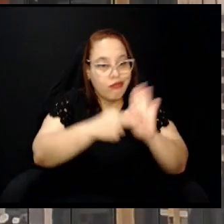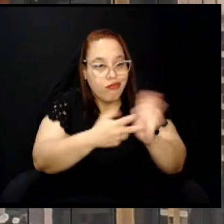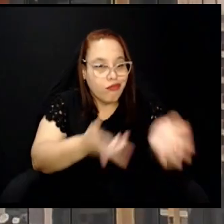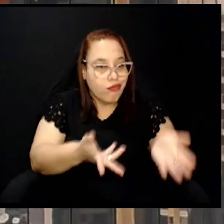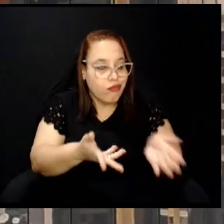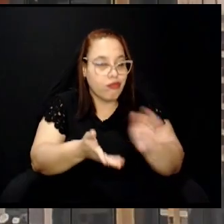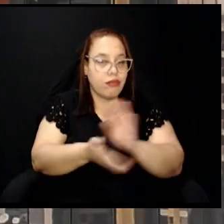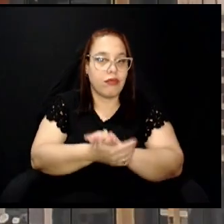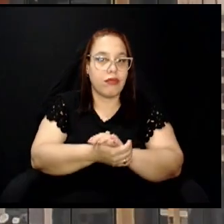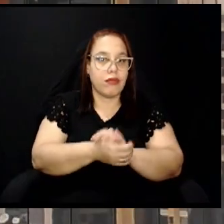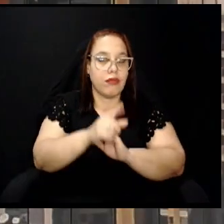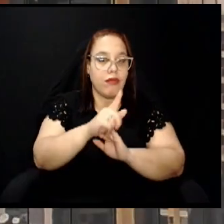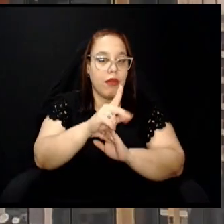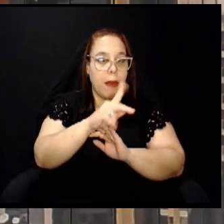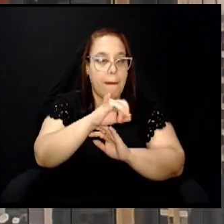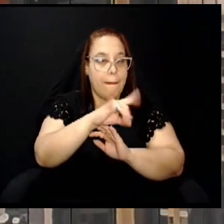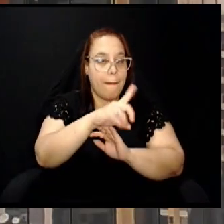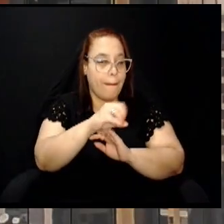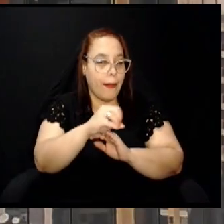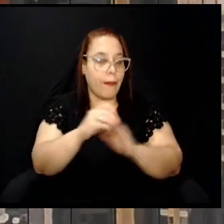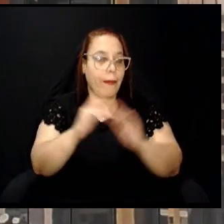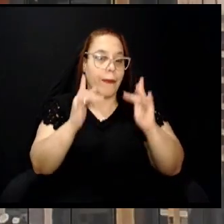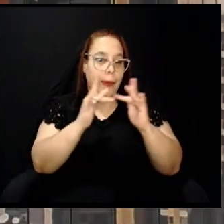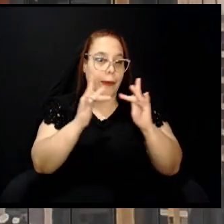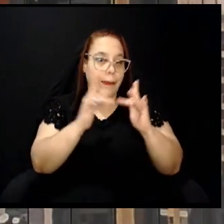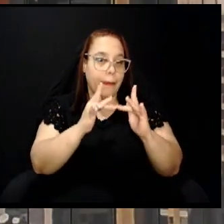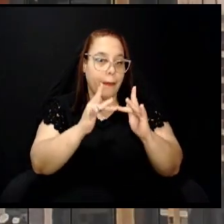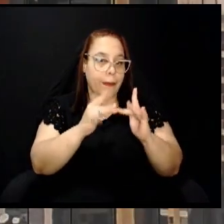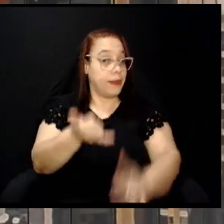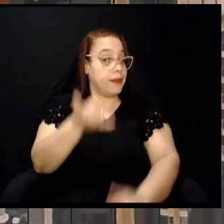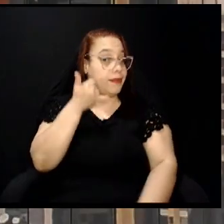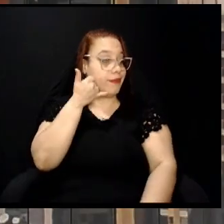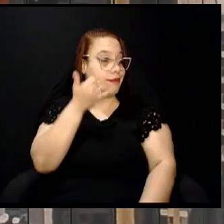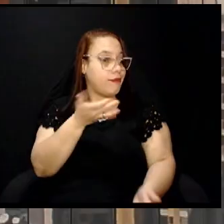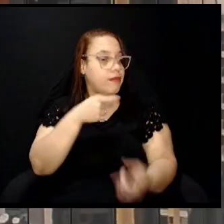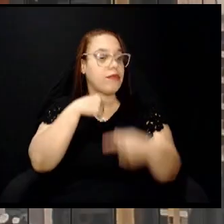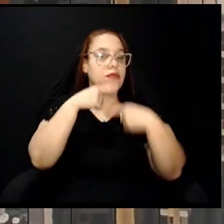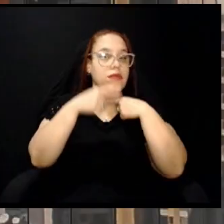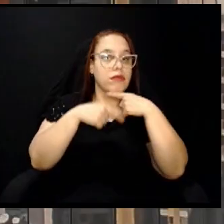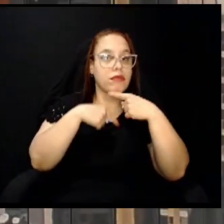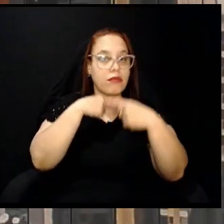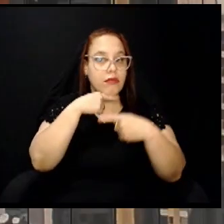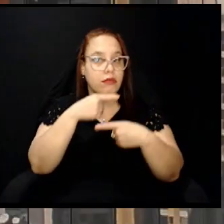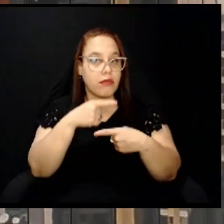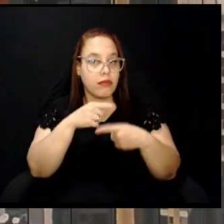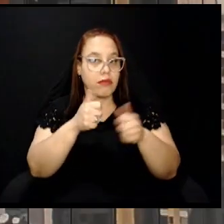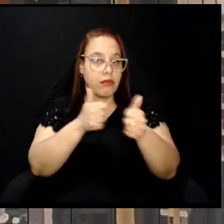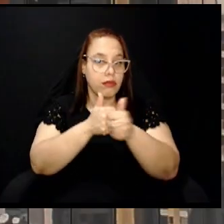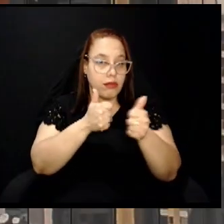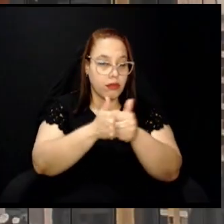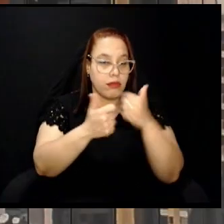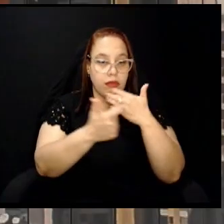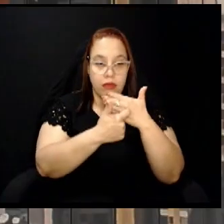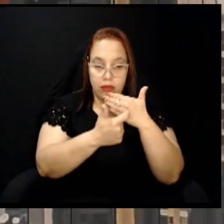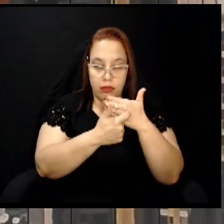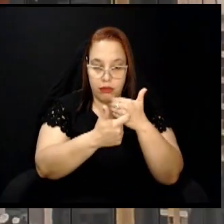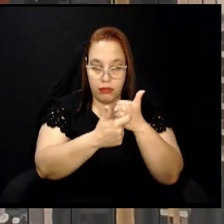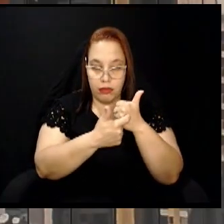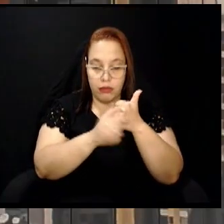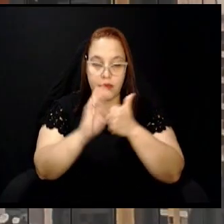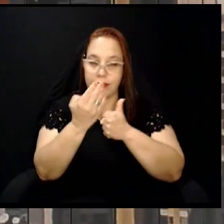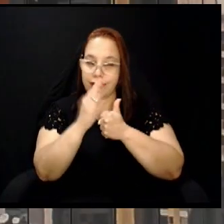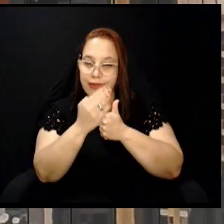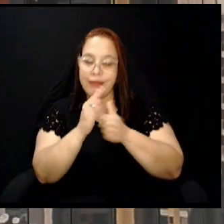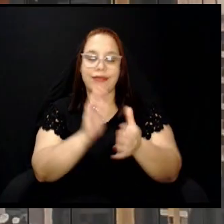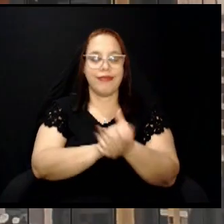né? Pido, eu queria que você deixasse seu canal de contato para quem tiver dúvidas ou quiser seguir os seus conteúdos sobre